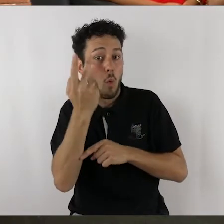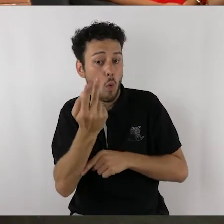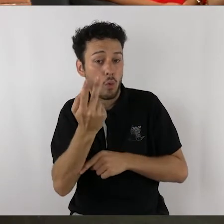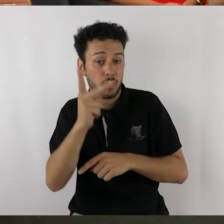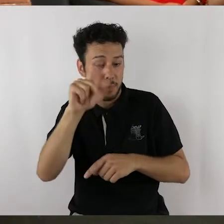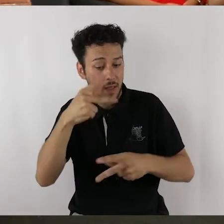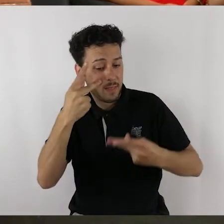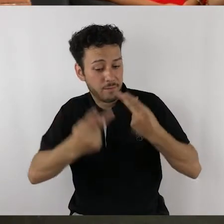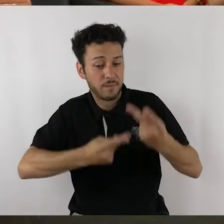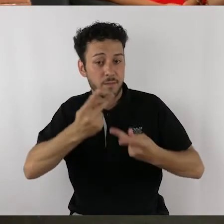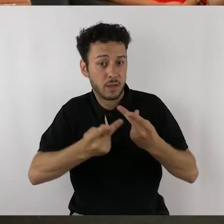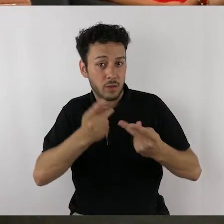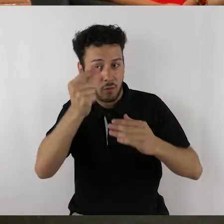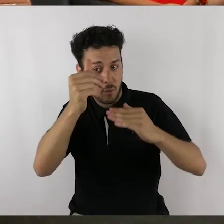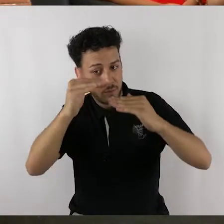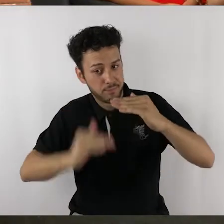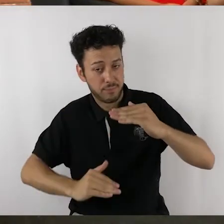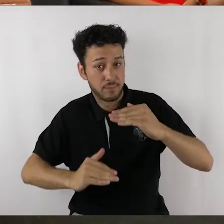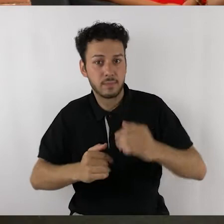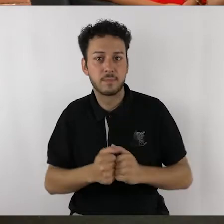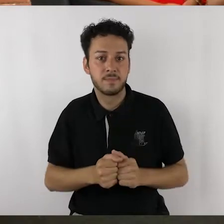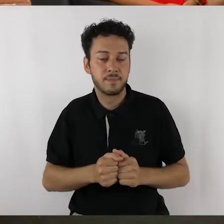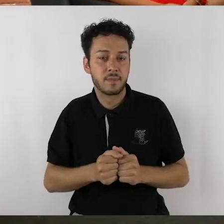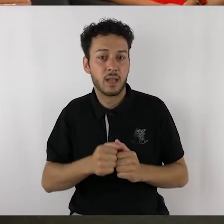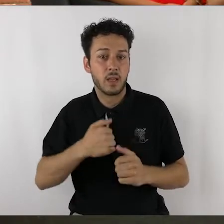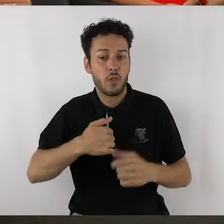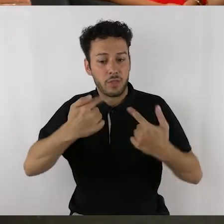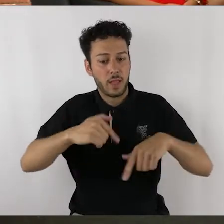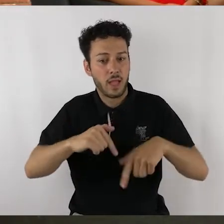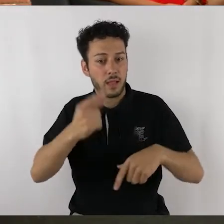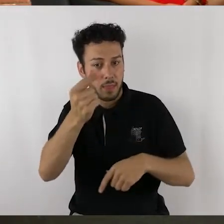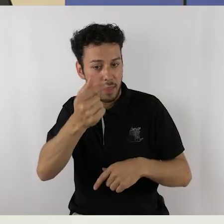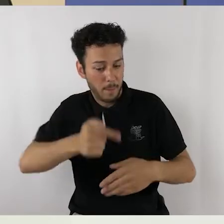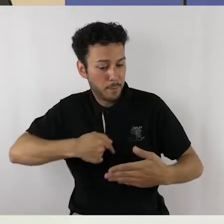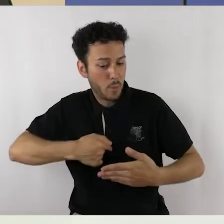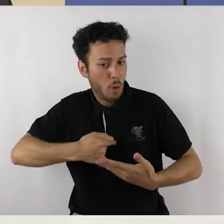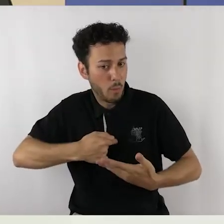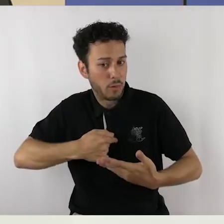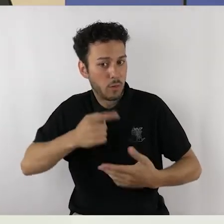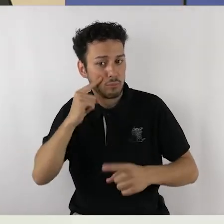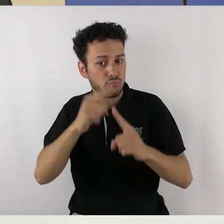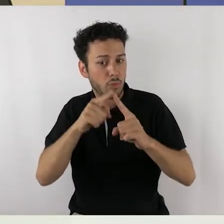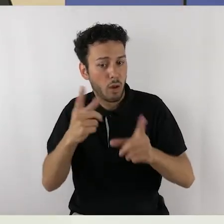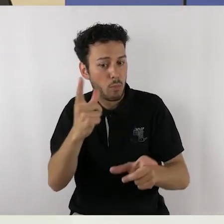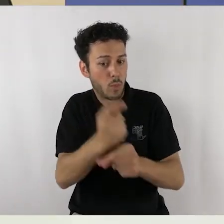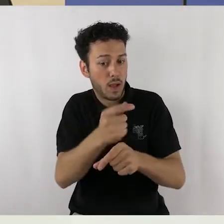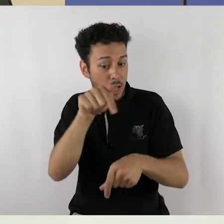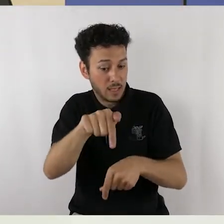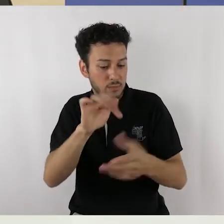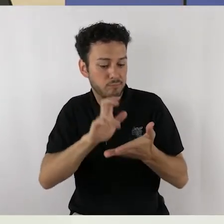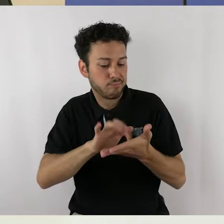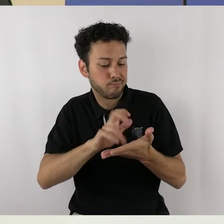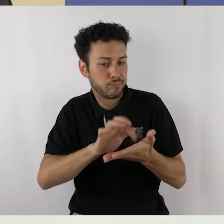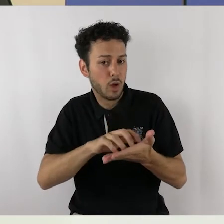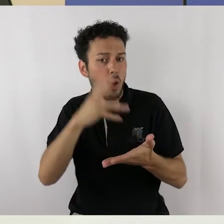da avaliação tanto melhor dos valores ou seja tem que ter capital próprio para aquisição com essa calculadora